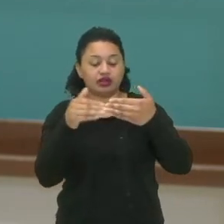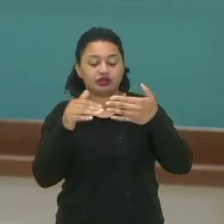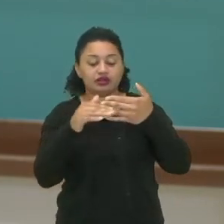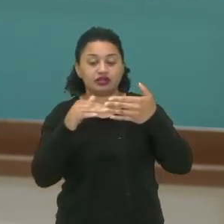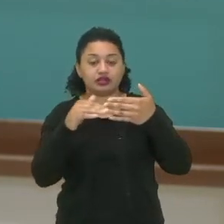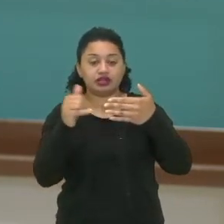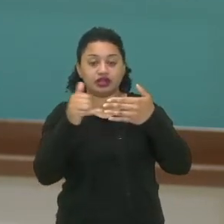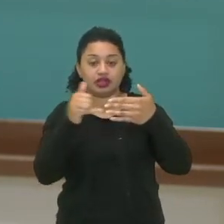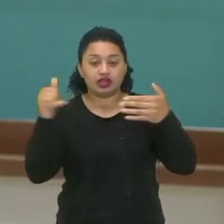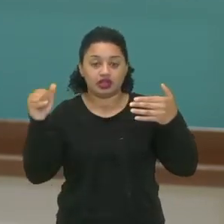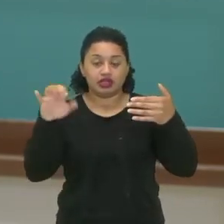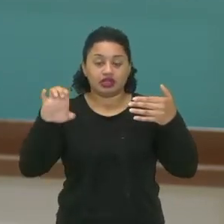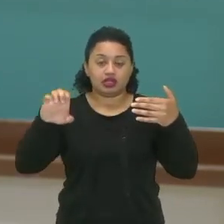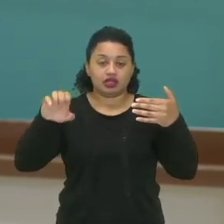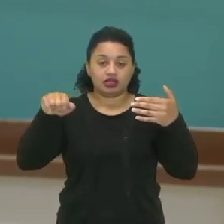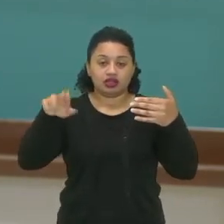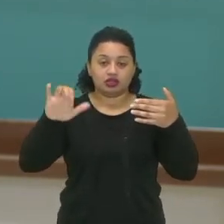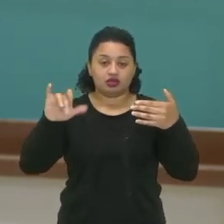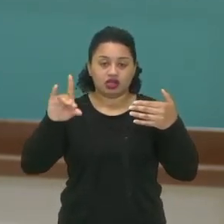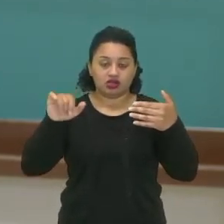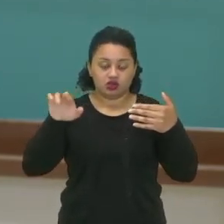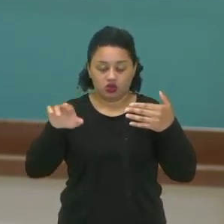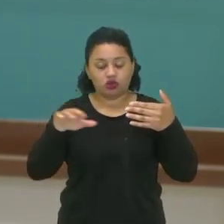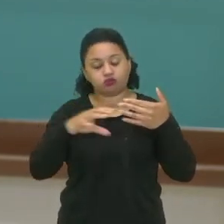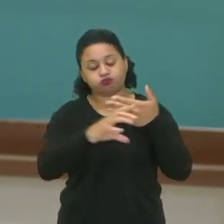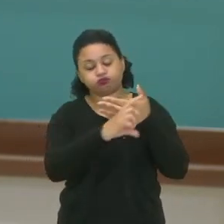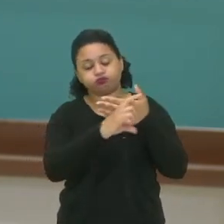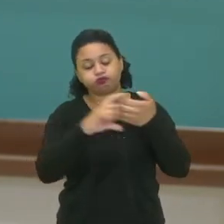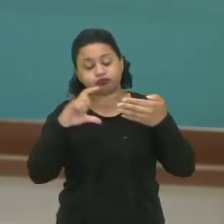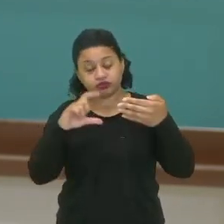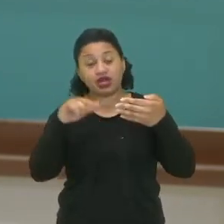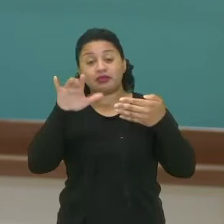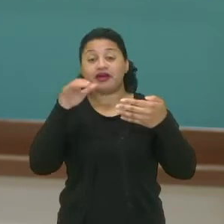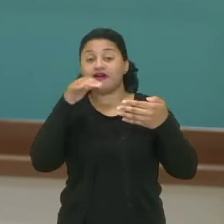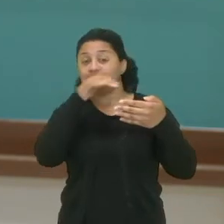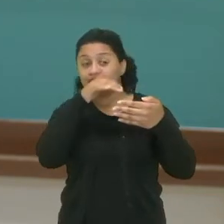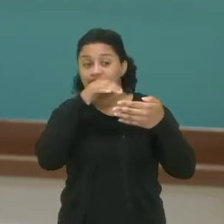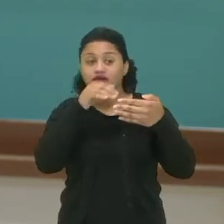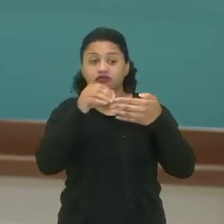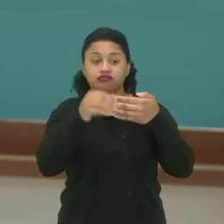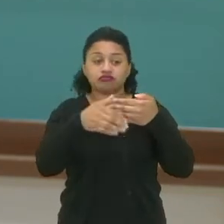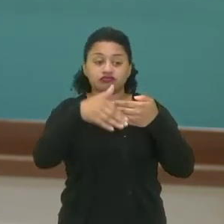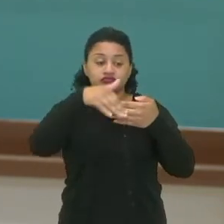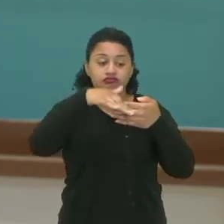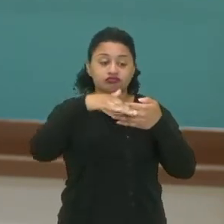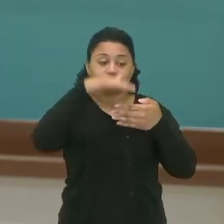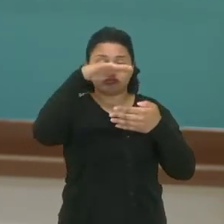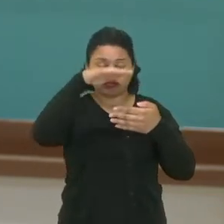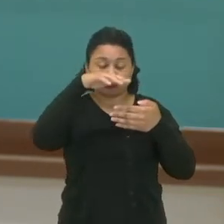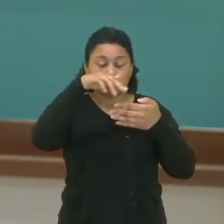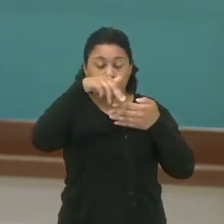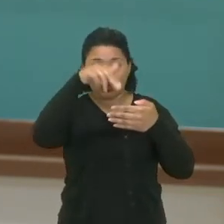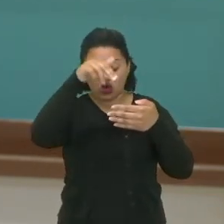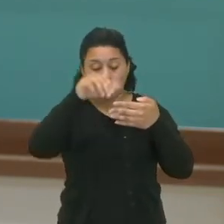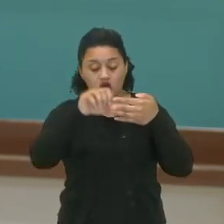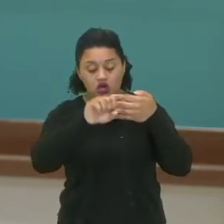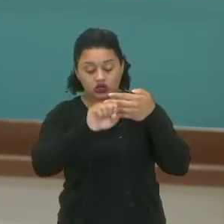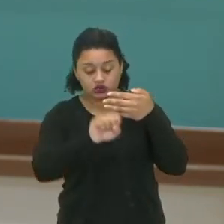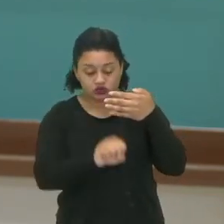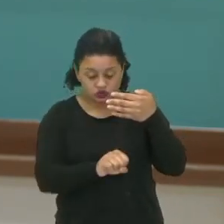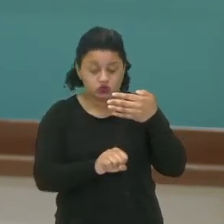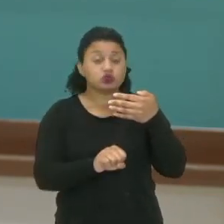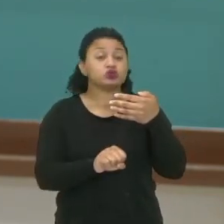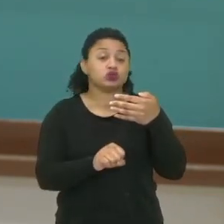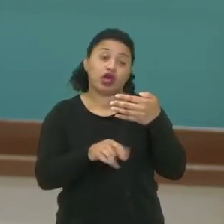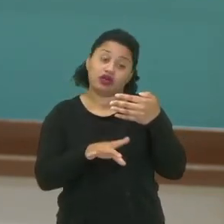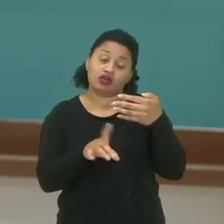nessa região, porque a Terra é curva, E à medida que vai em direção aos 2 hemisférios, os Polo Sul e o